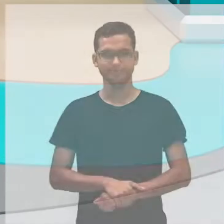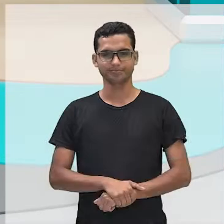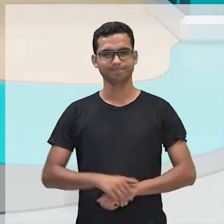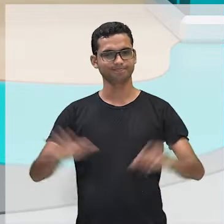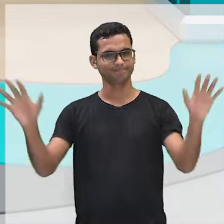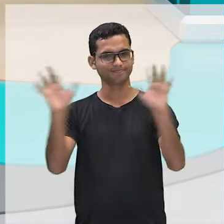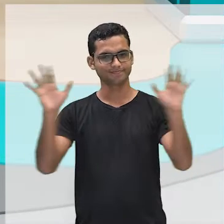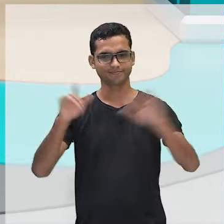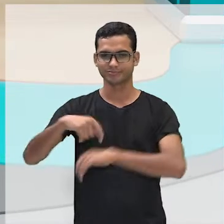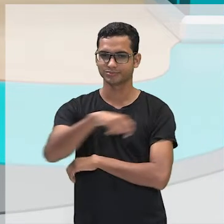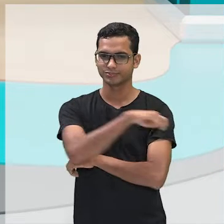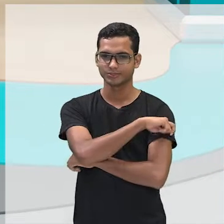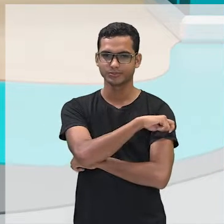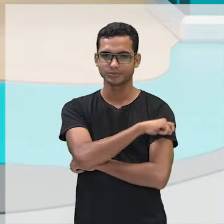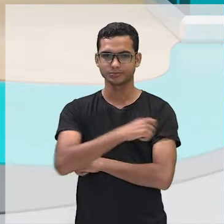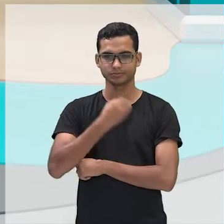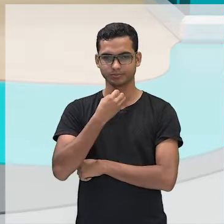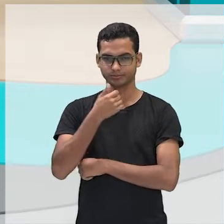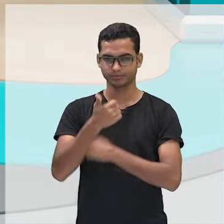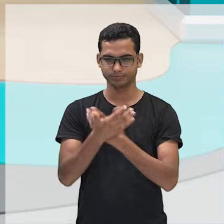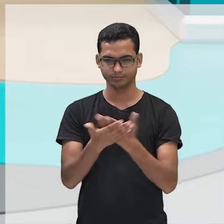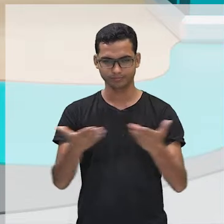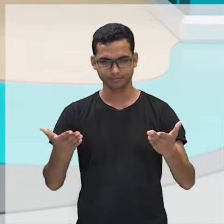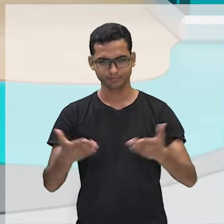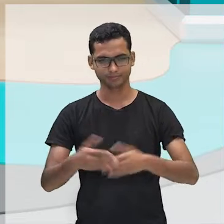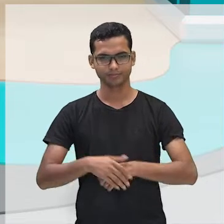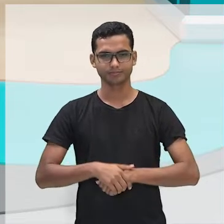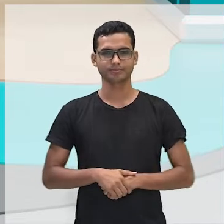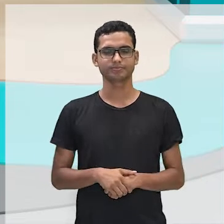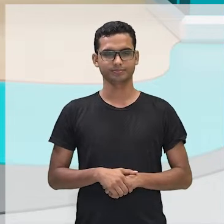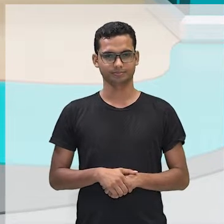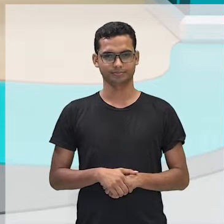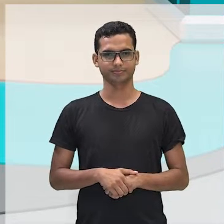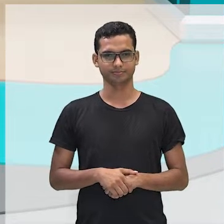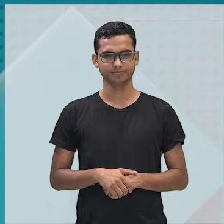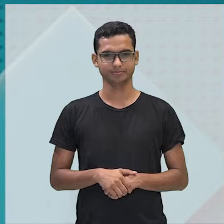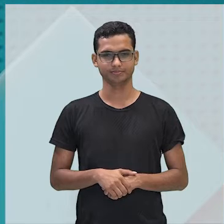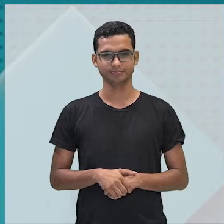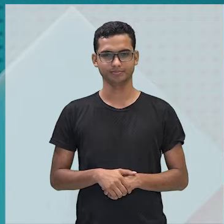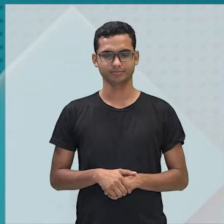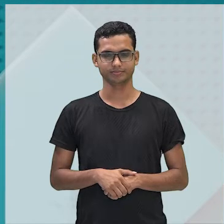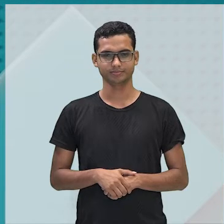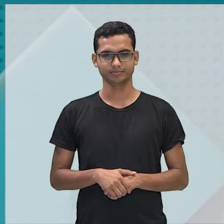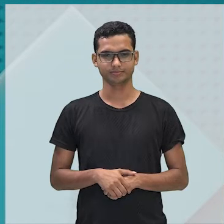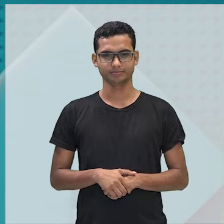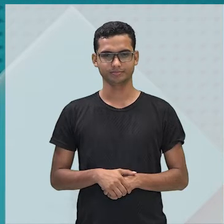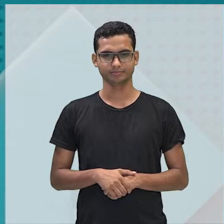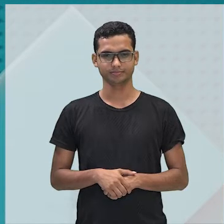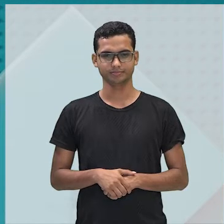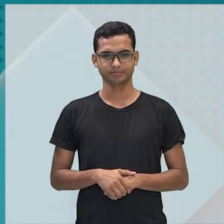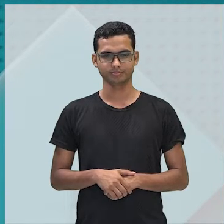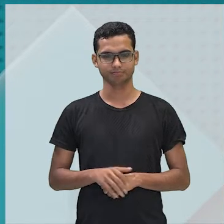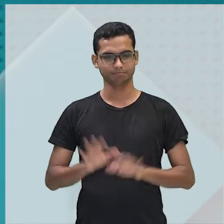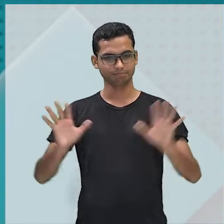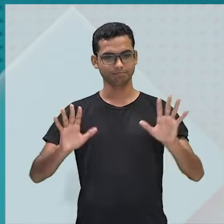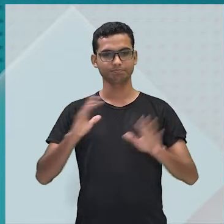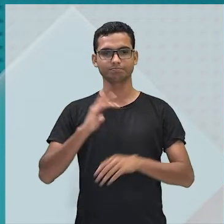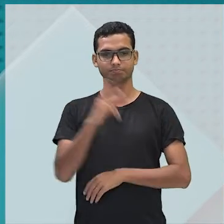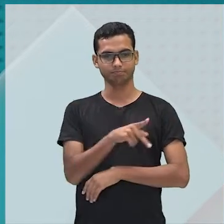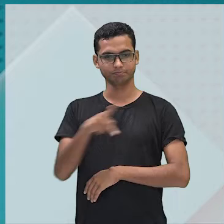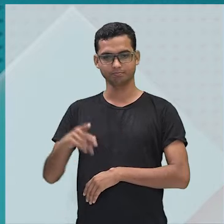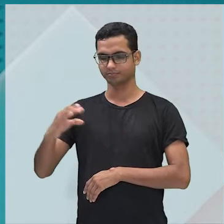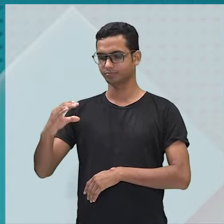Hey, hello! How are you today? Como estão todos hoje? Here is Teacher Cláudia